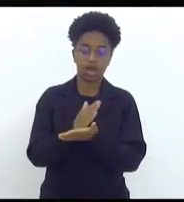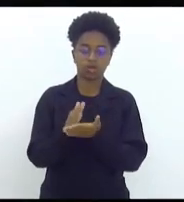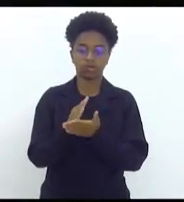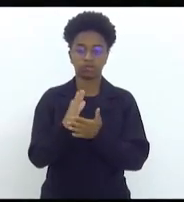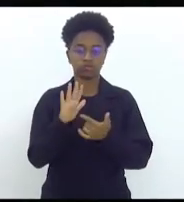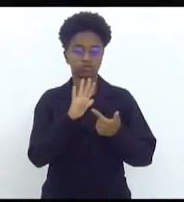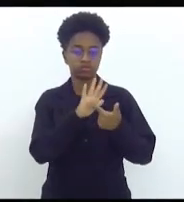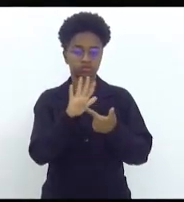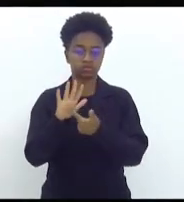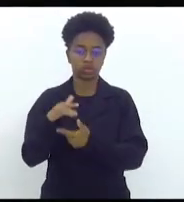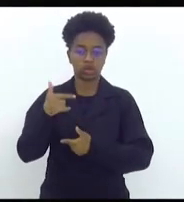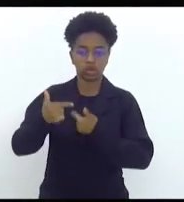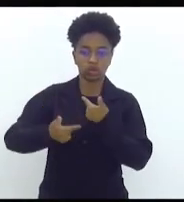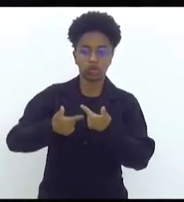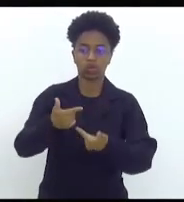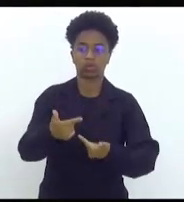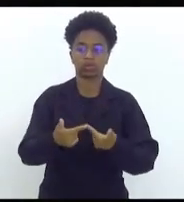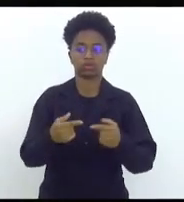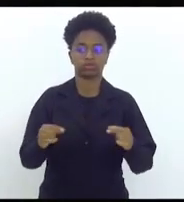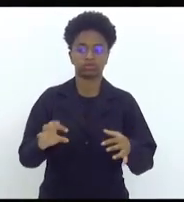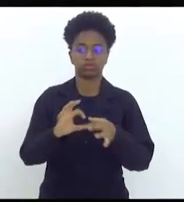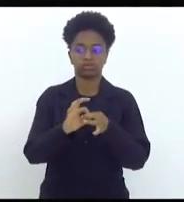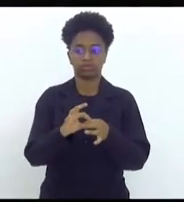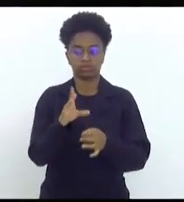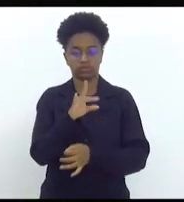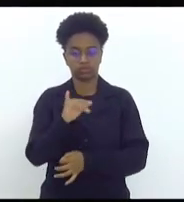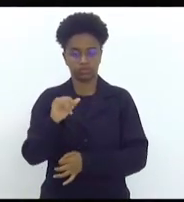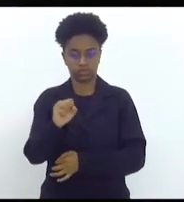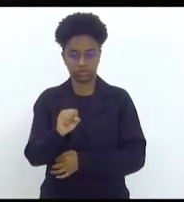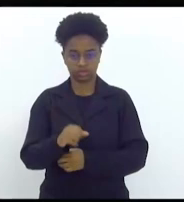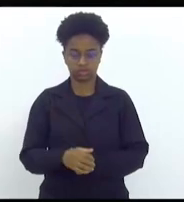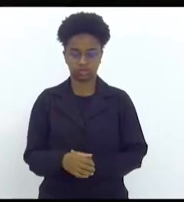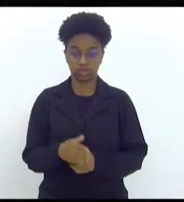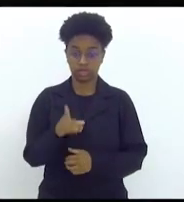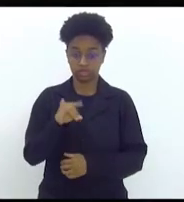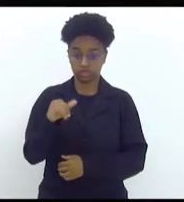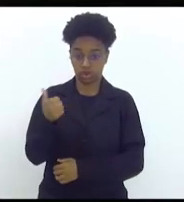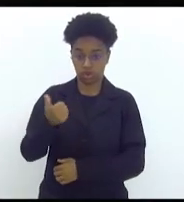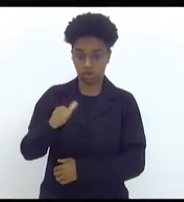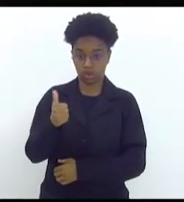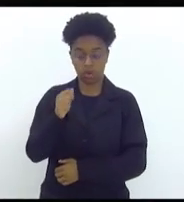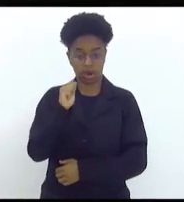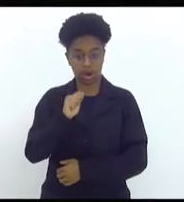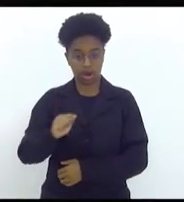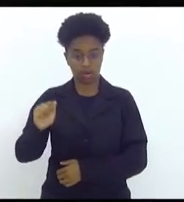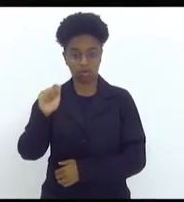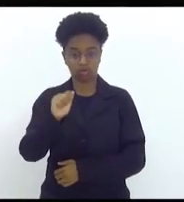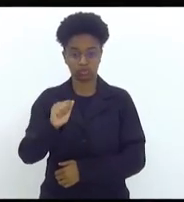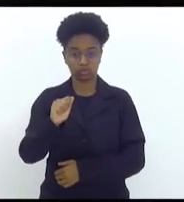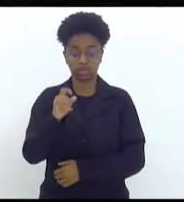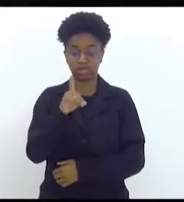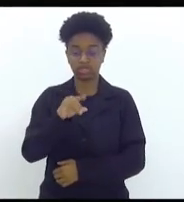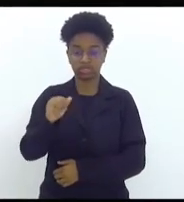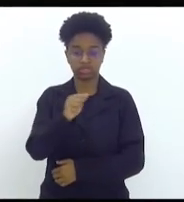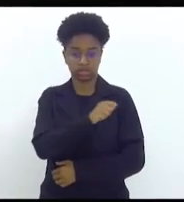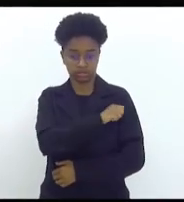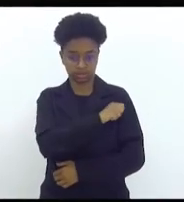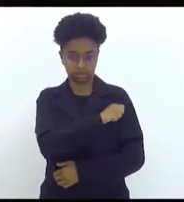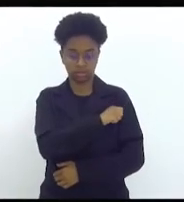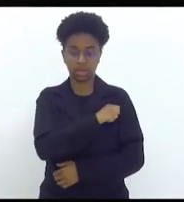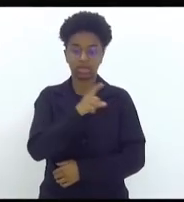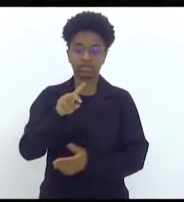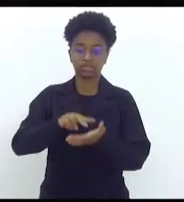de lutas para essas datas falar do dia 11 de agosto que é o dia do estudante é